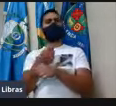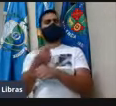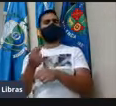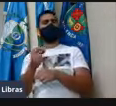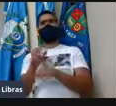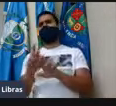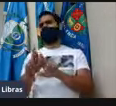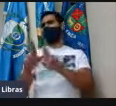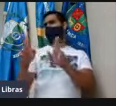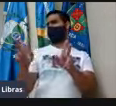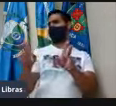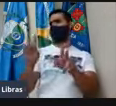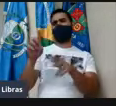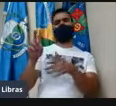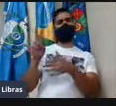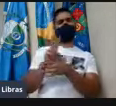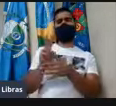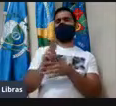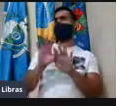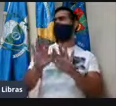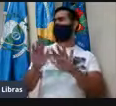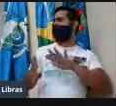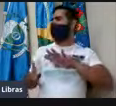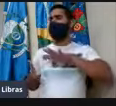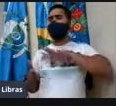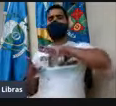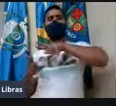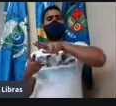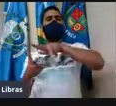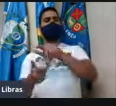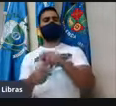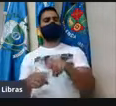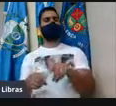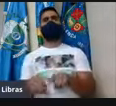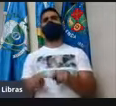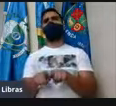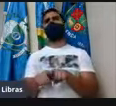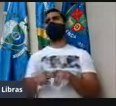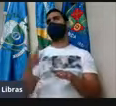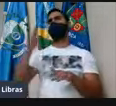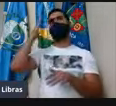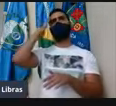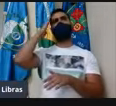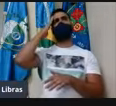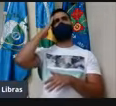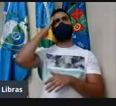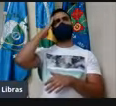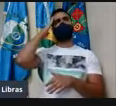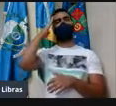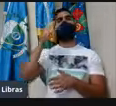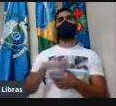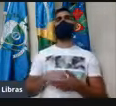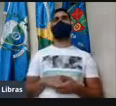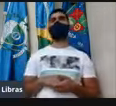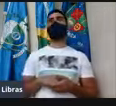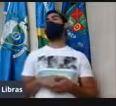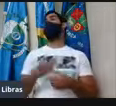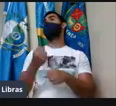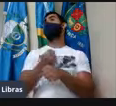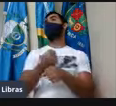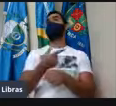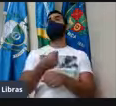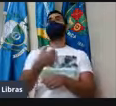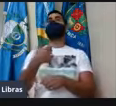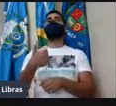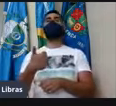atípico, não só para Valença, mas para o mundo inteiro. A gente não sabe, no exercício de